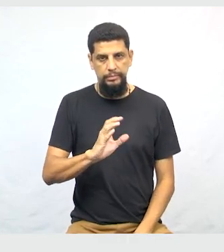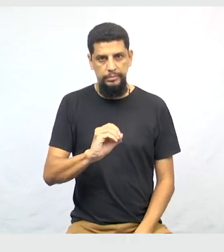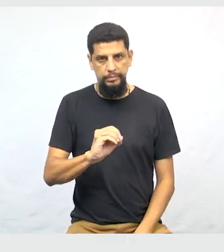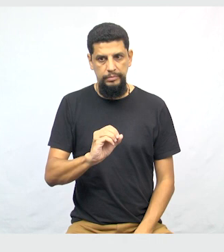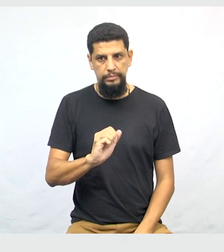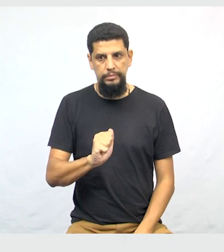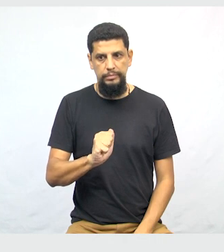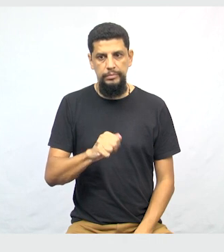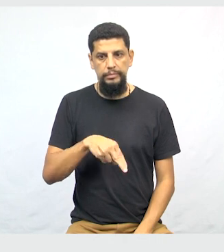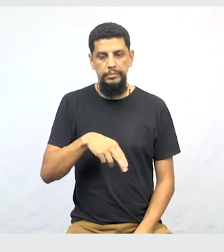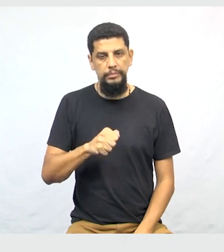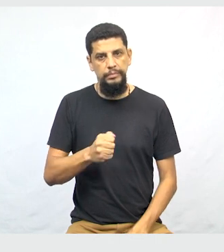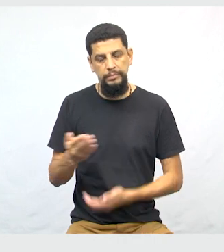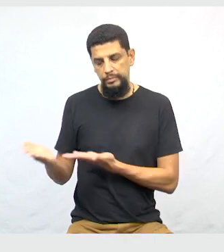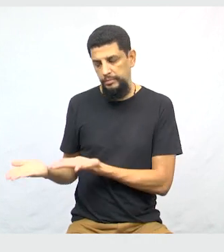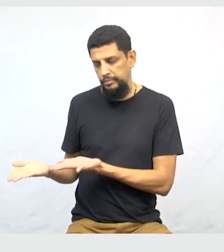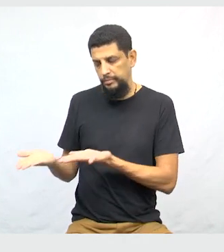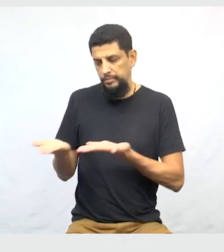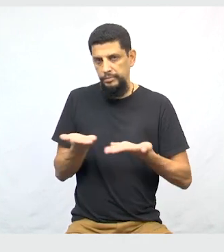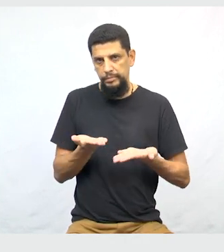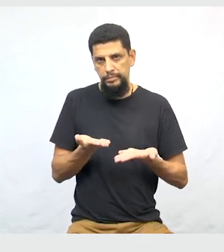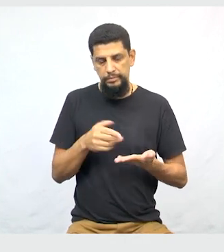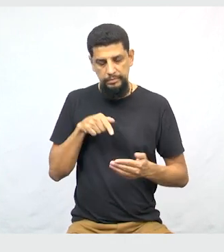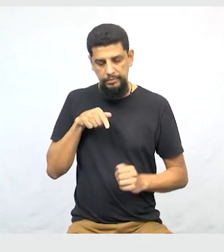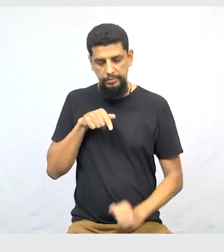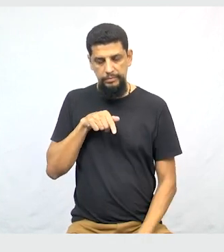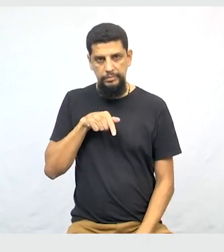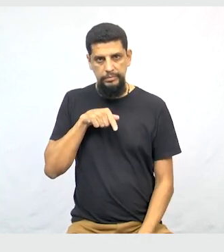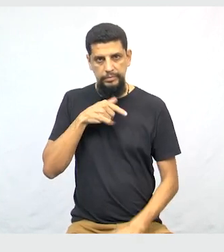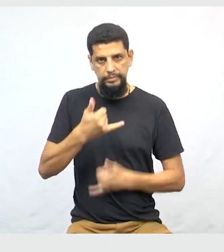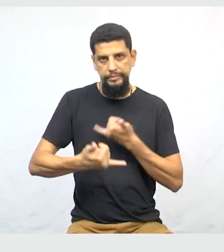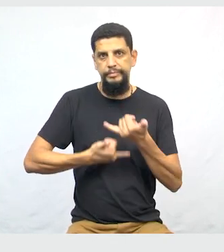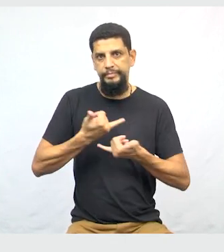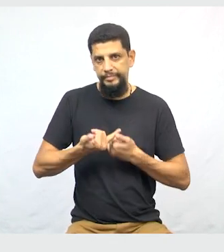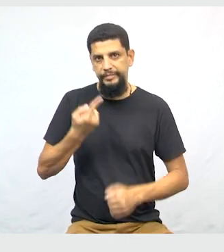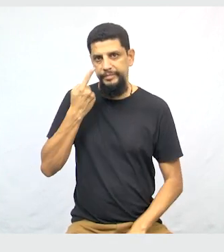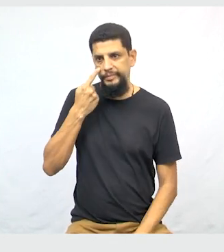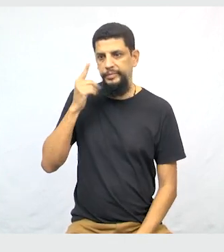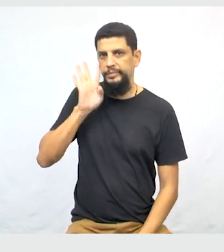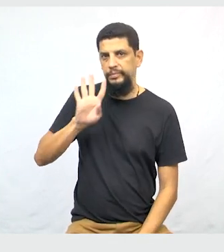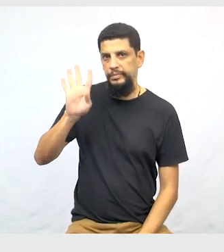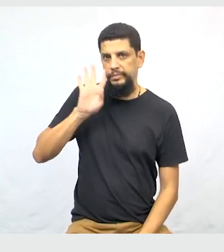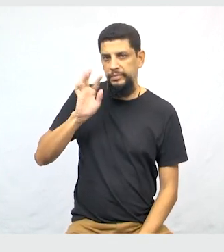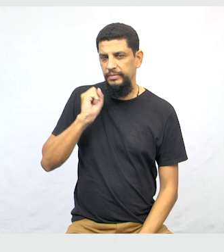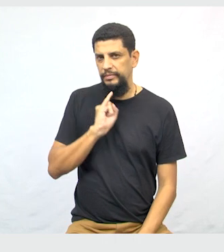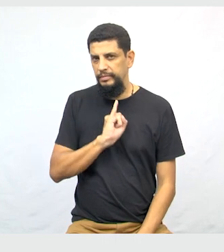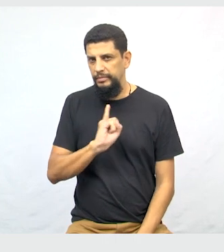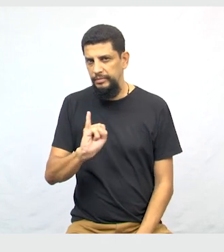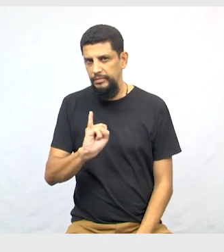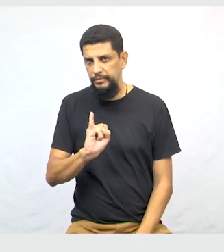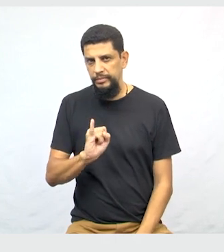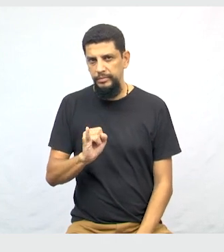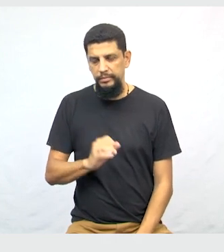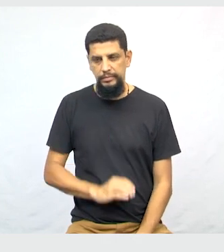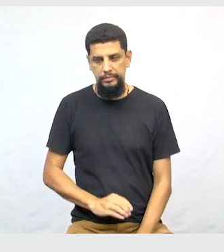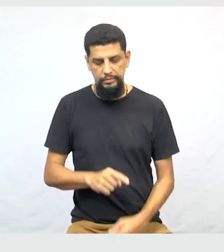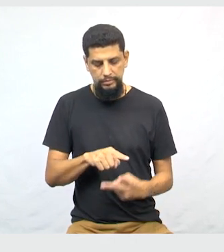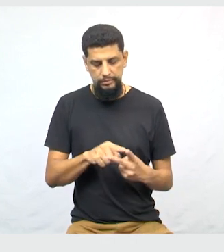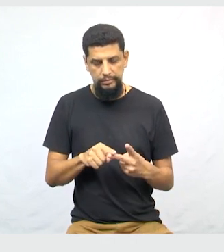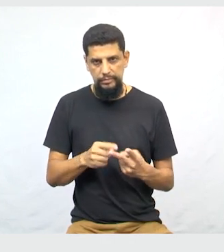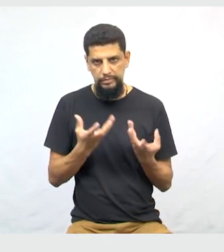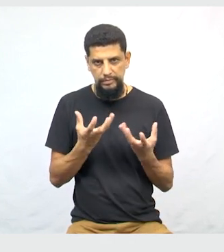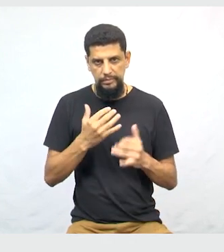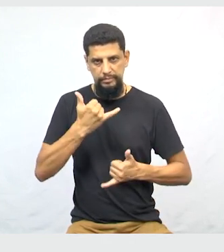E vejam lá o Caio convidando a Ana para brincar. Olha que legal! E será que o Caio e a